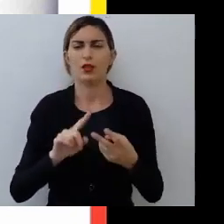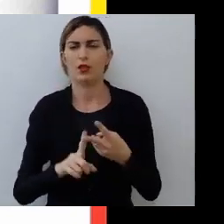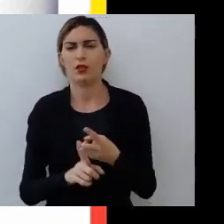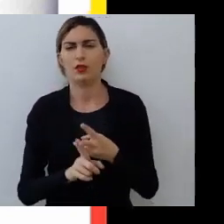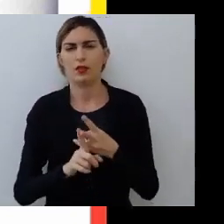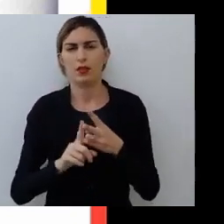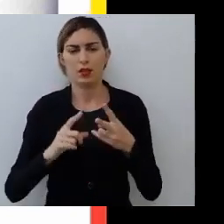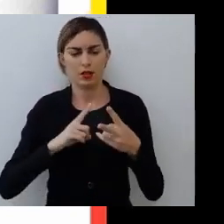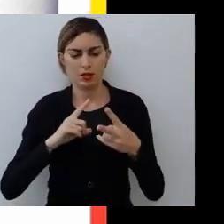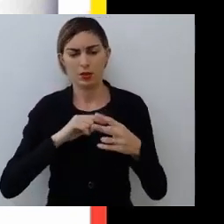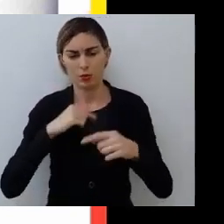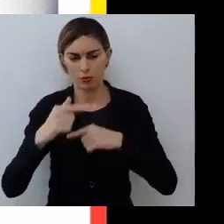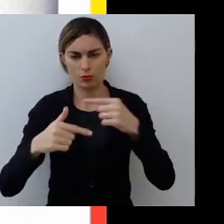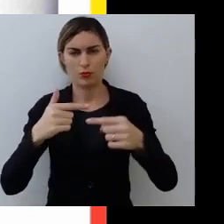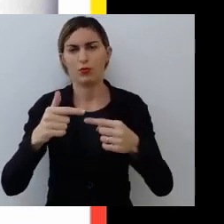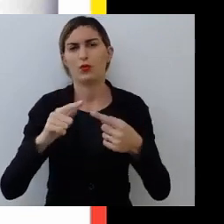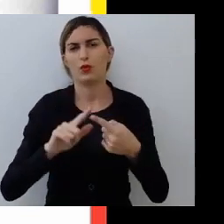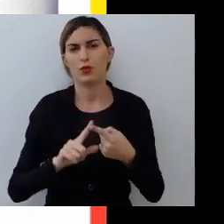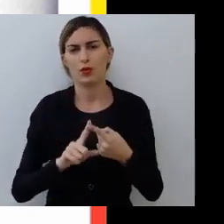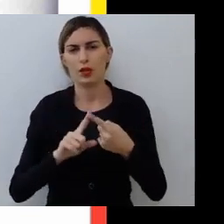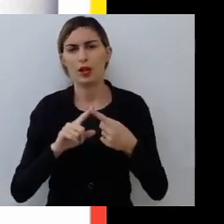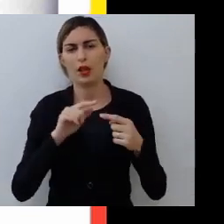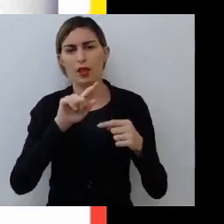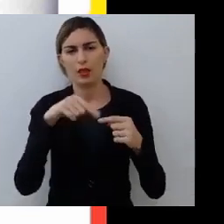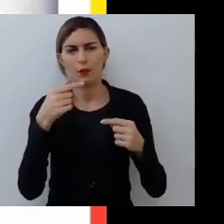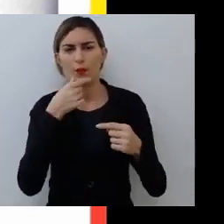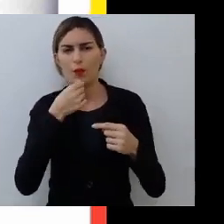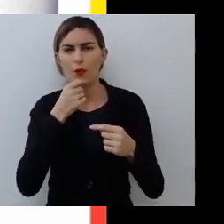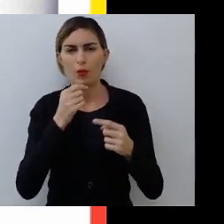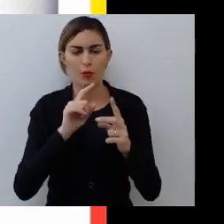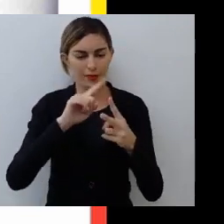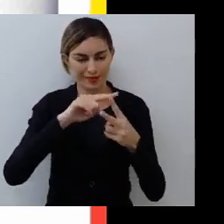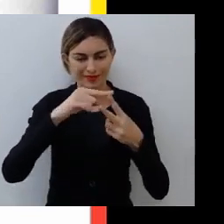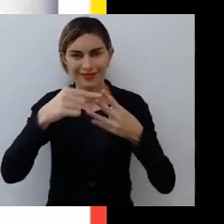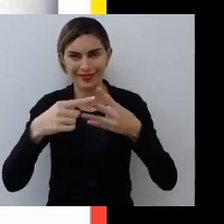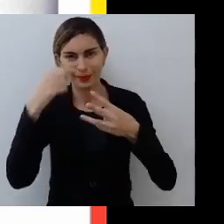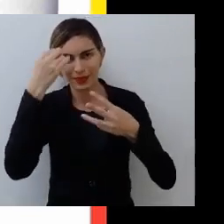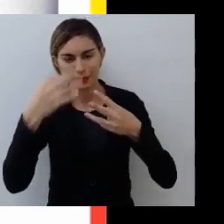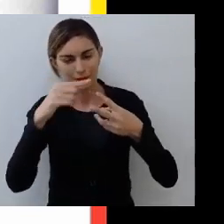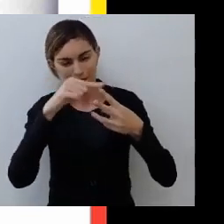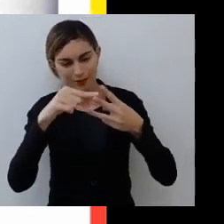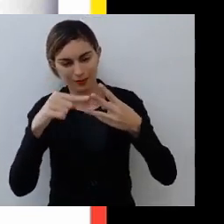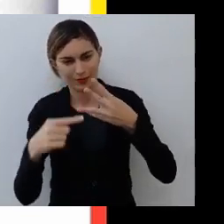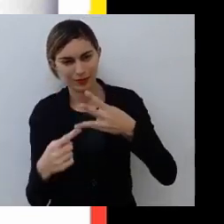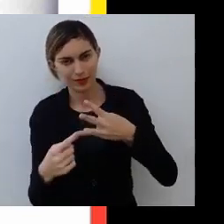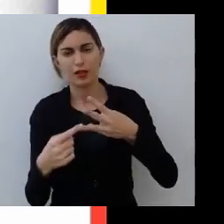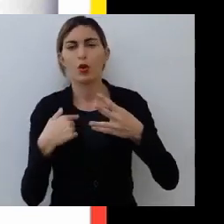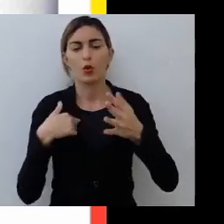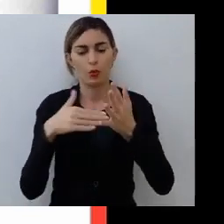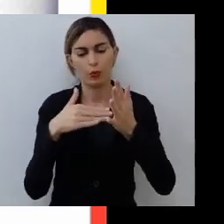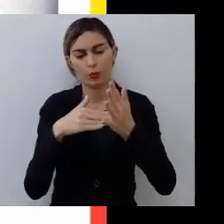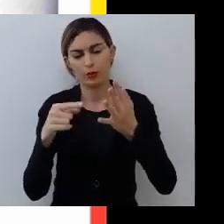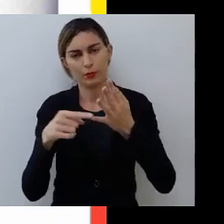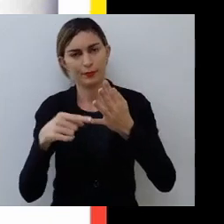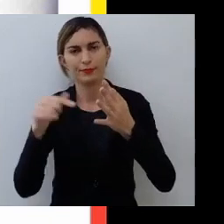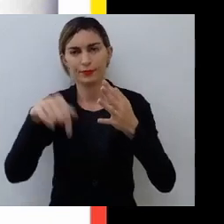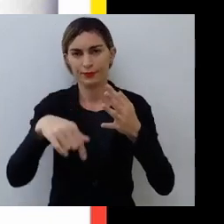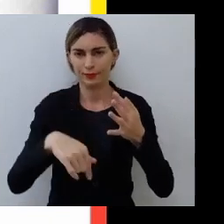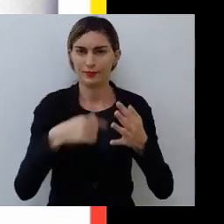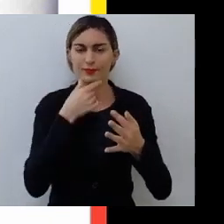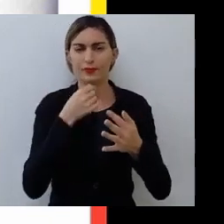Australopithecus, seguido do Homo habilis, depois do Homo erectus, depois do Homem de Neandertal e, por último, o Homo